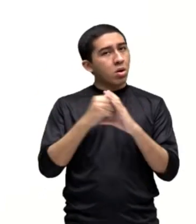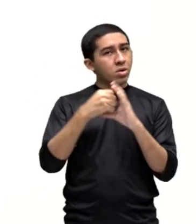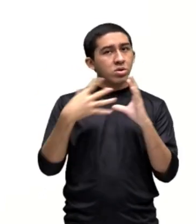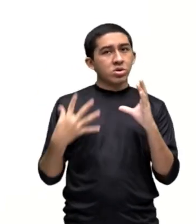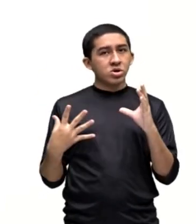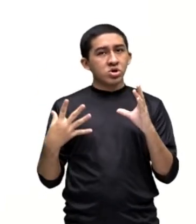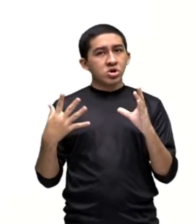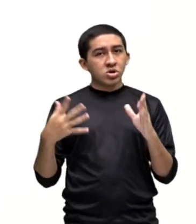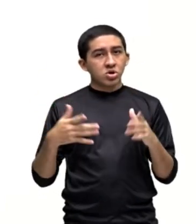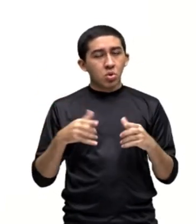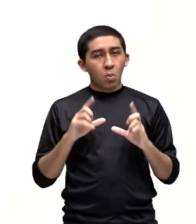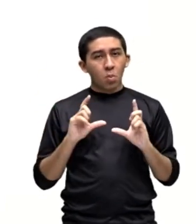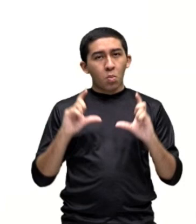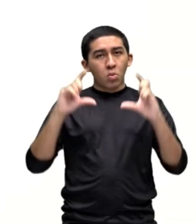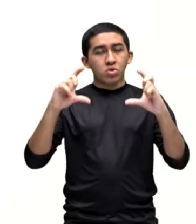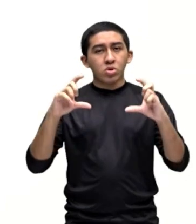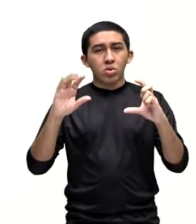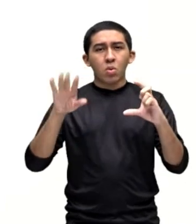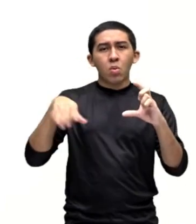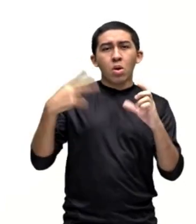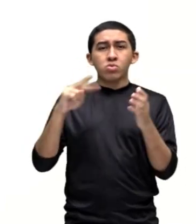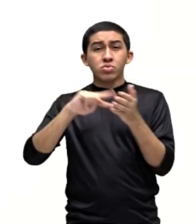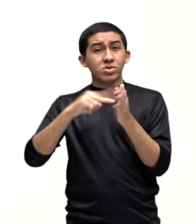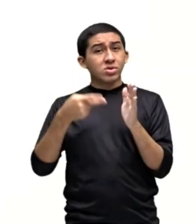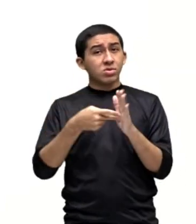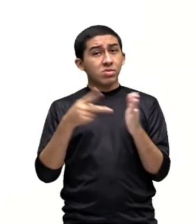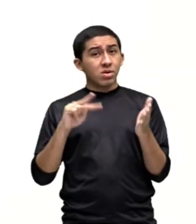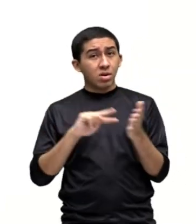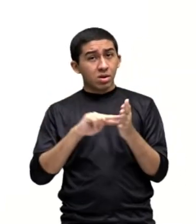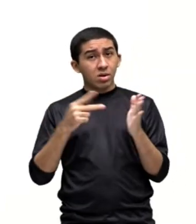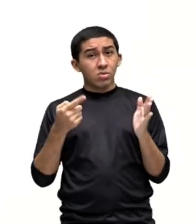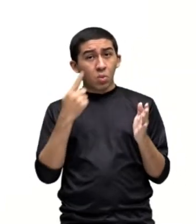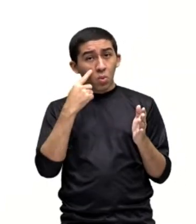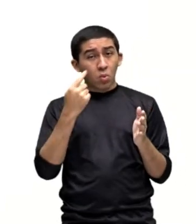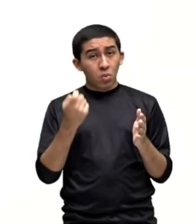enfatizando, qual é o efeito de sentido que se queira gerar a partir da minha